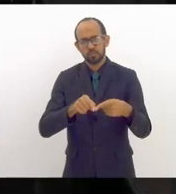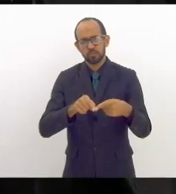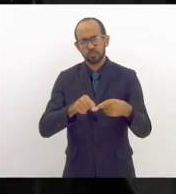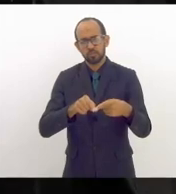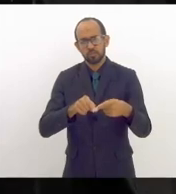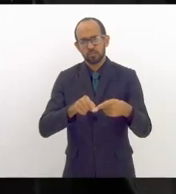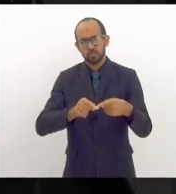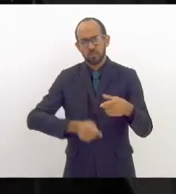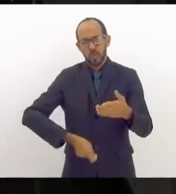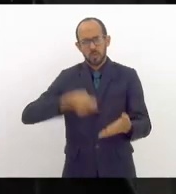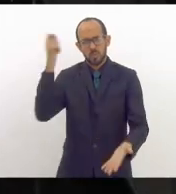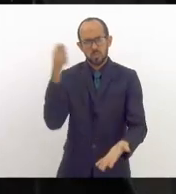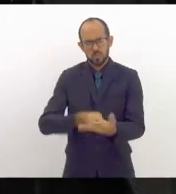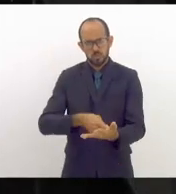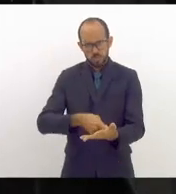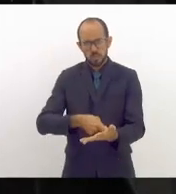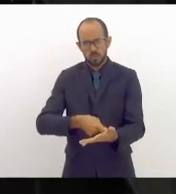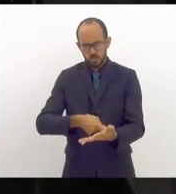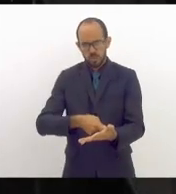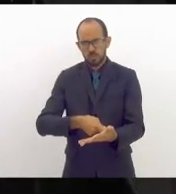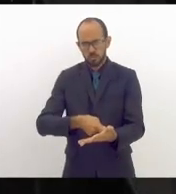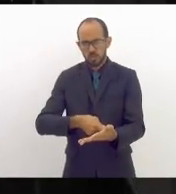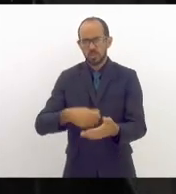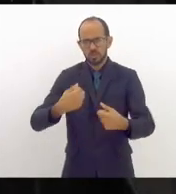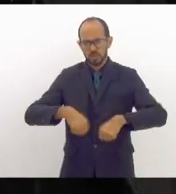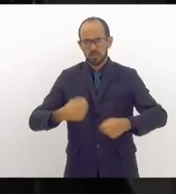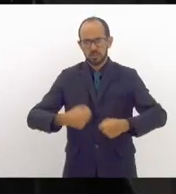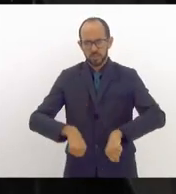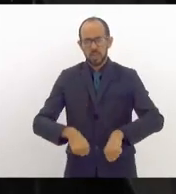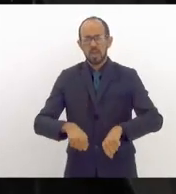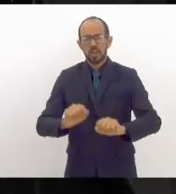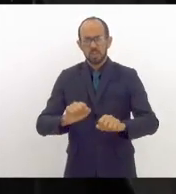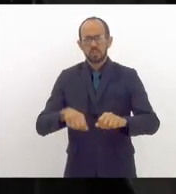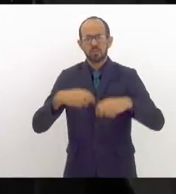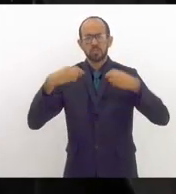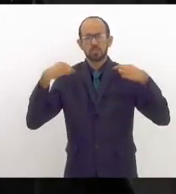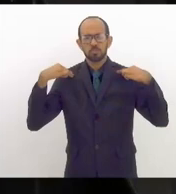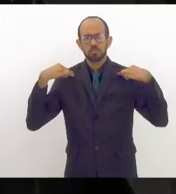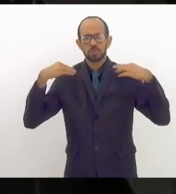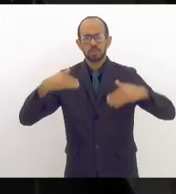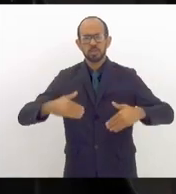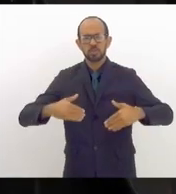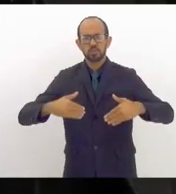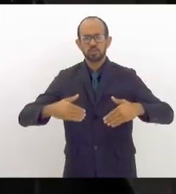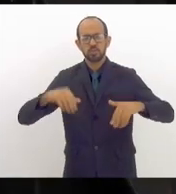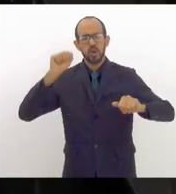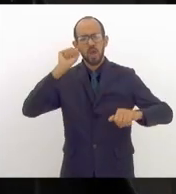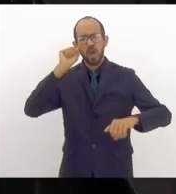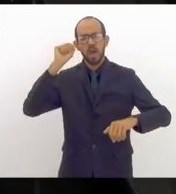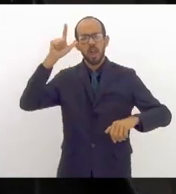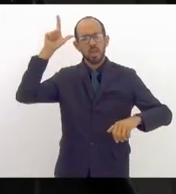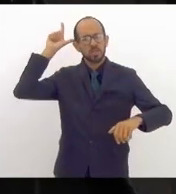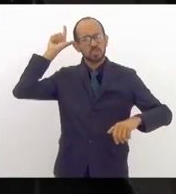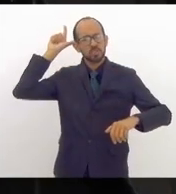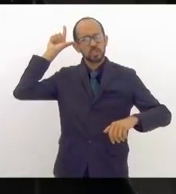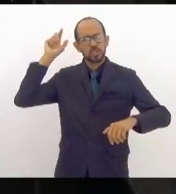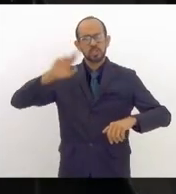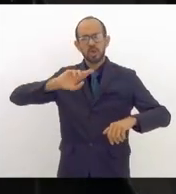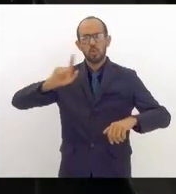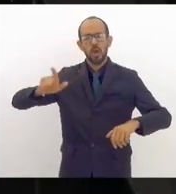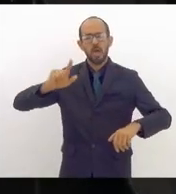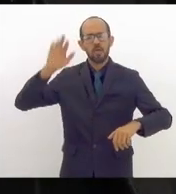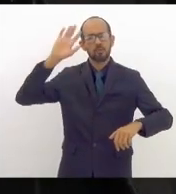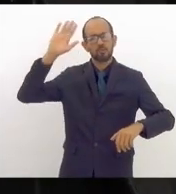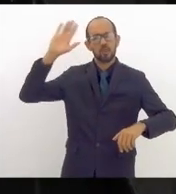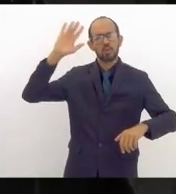firme e dura e necessária do Ministro Alexandre de Moraes não são questionamentos científicos e tão pouco filosóficos